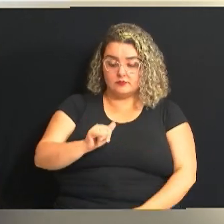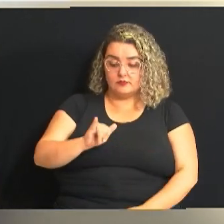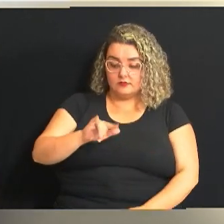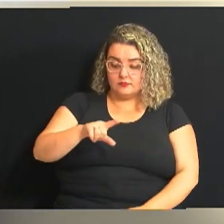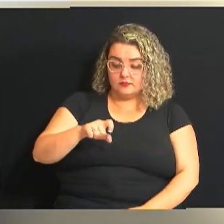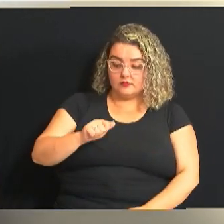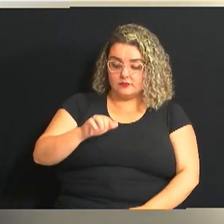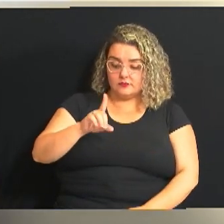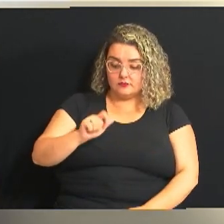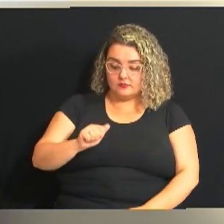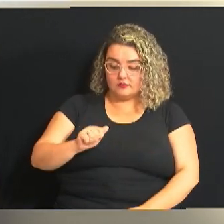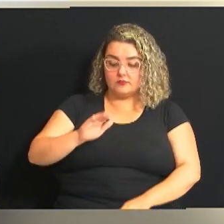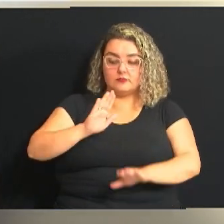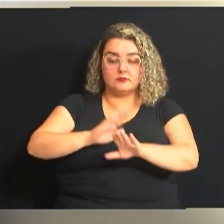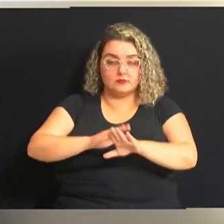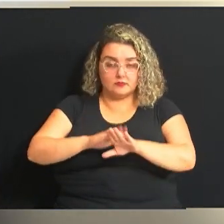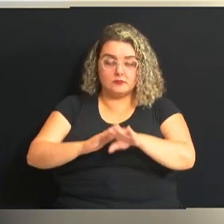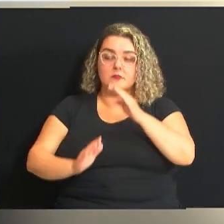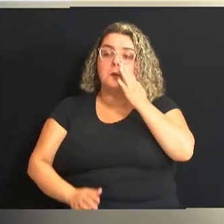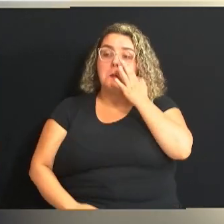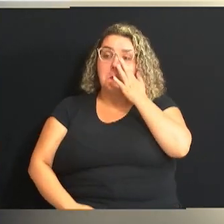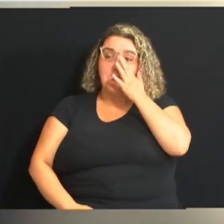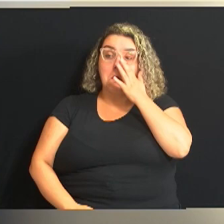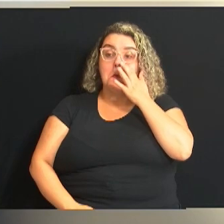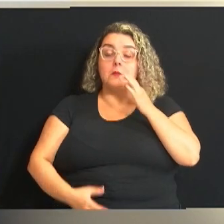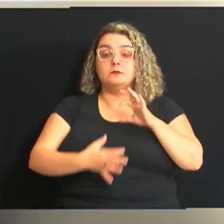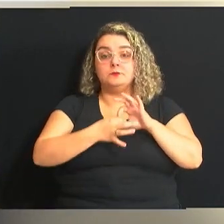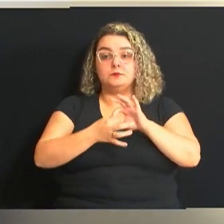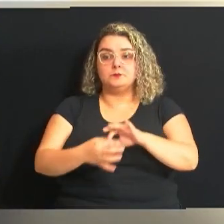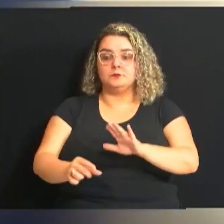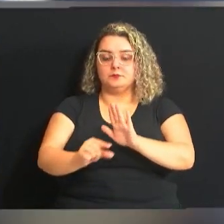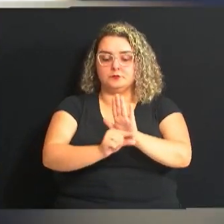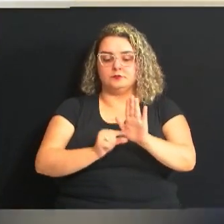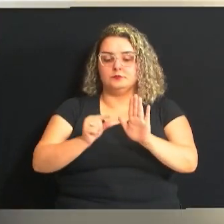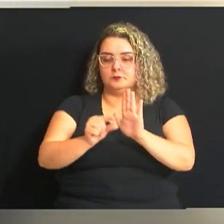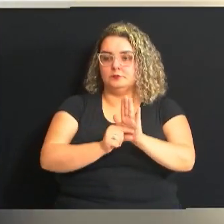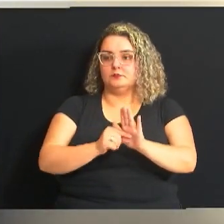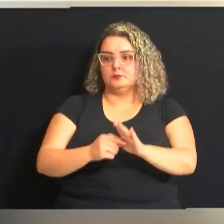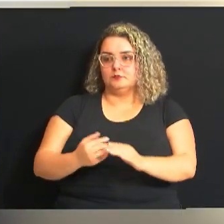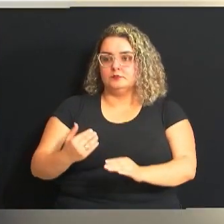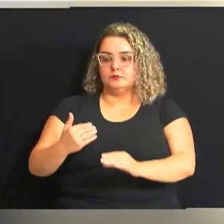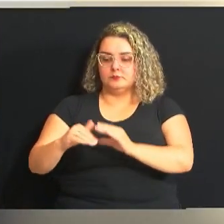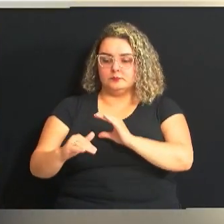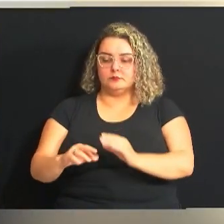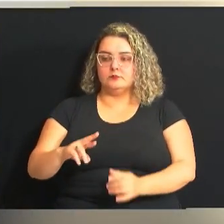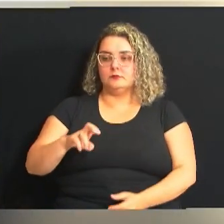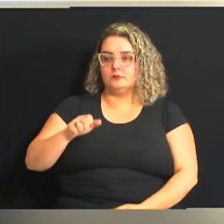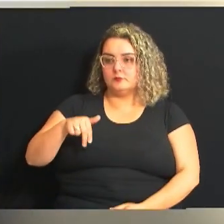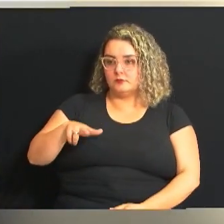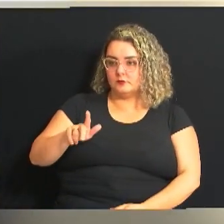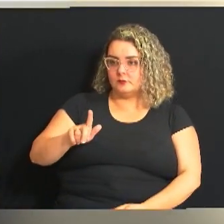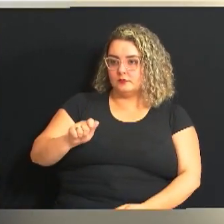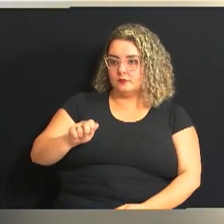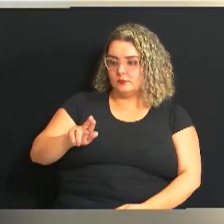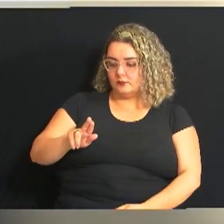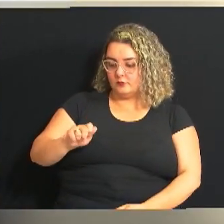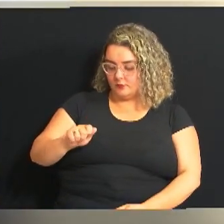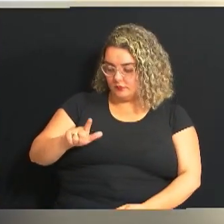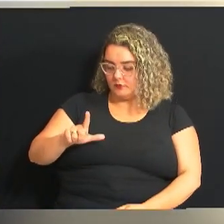contexto da minuta que foi encaminhada para requalificação dos edifícios no centro de